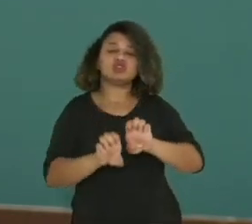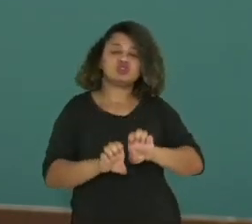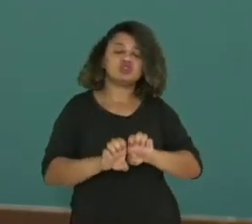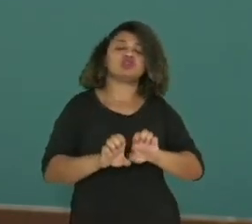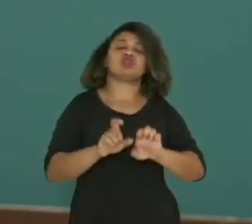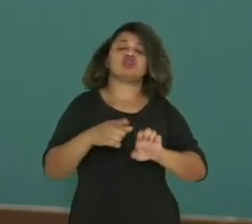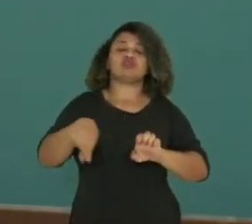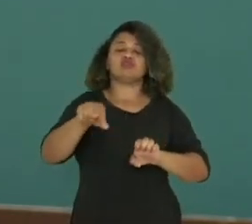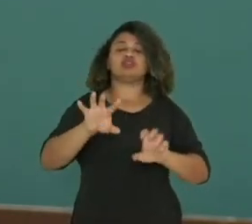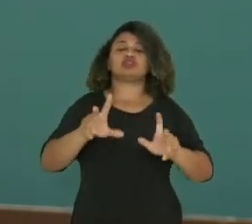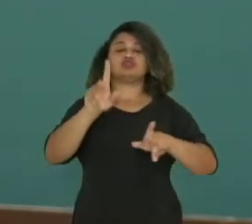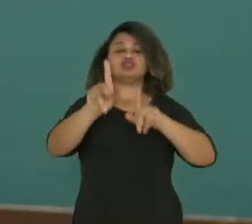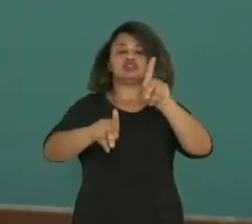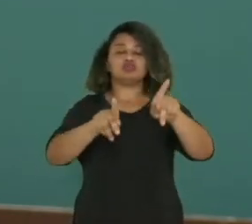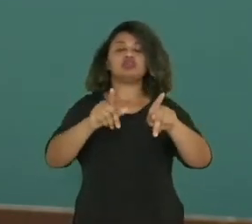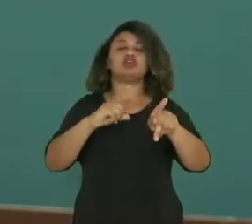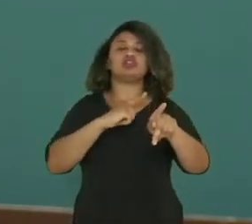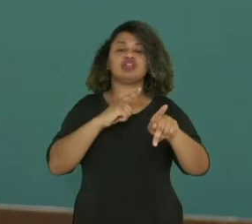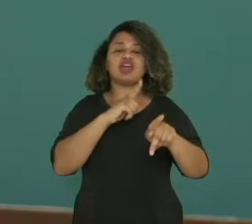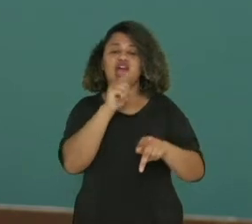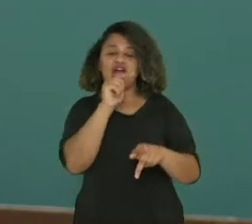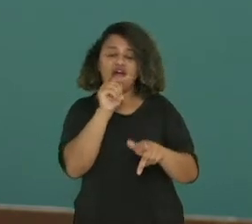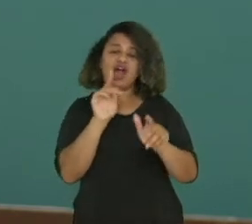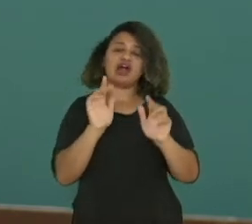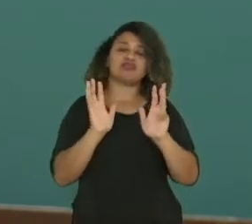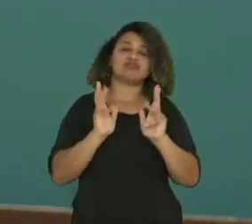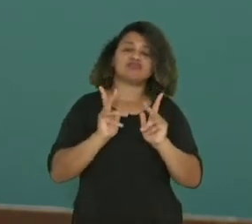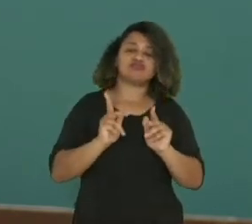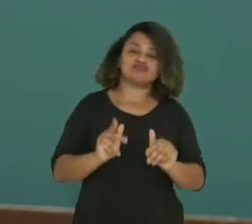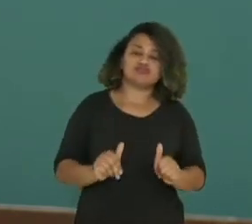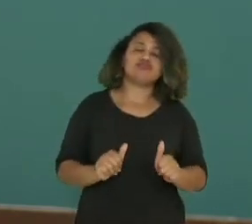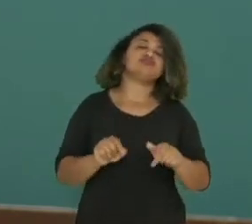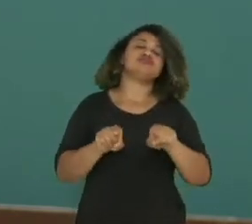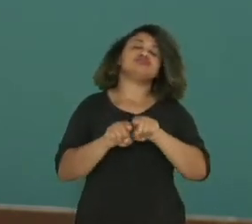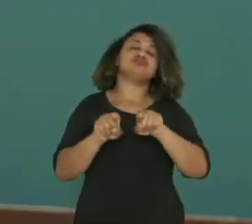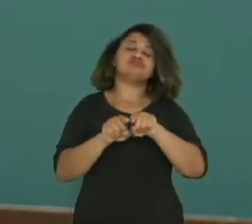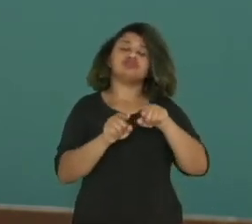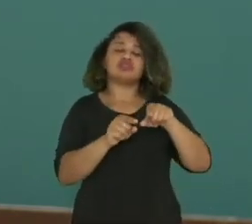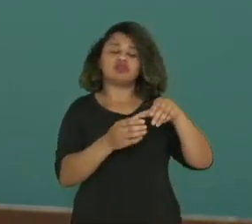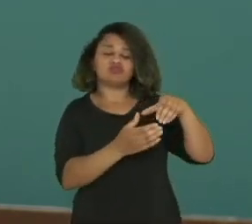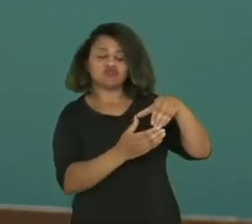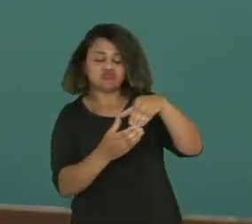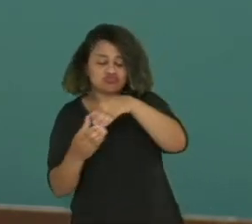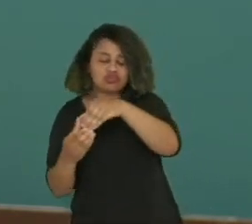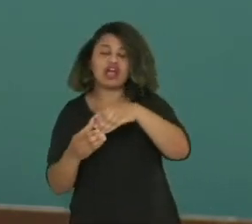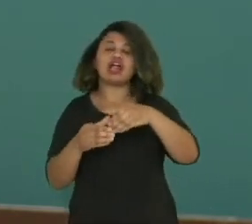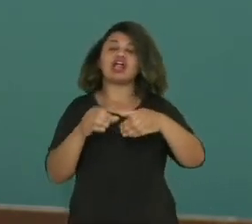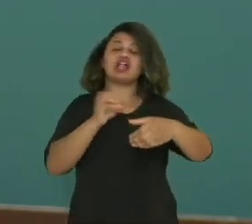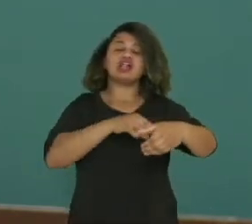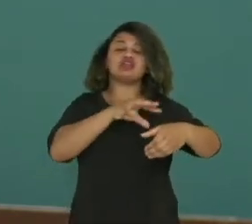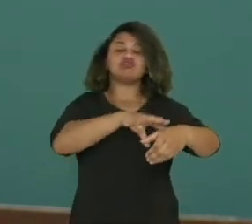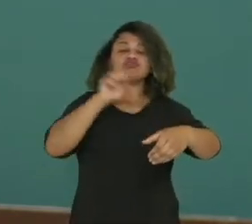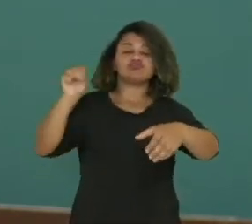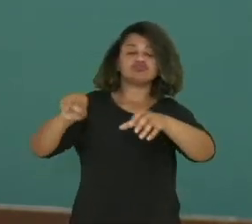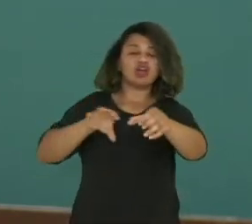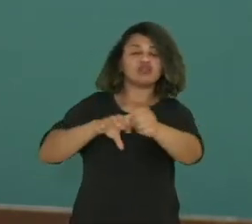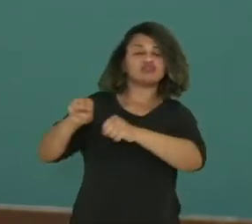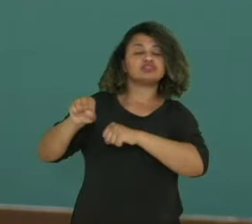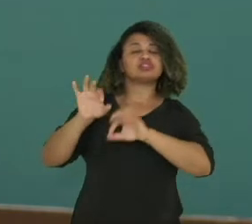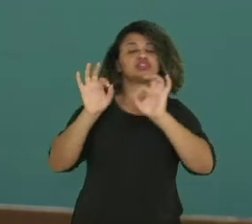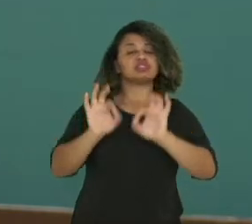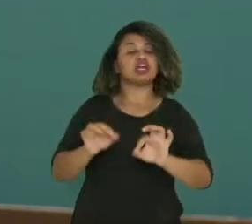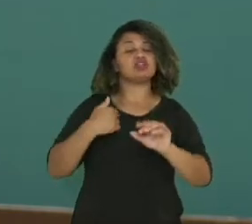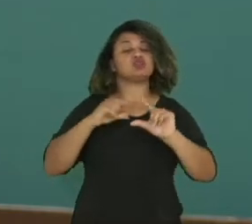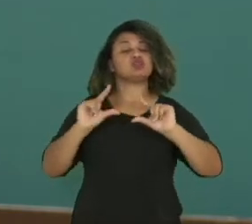essas pessoas a água tratada, a coleta de esgoto, a coleta de lixo, vai minimizar, vai